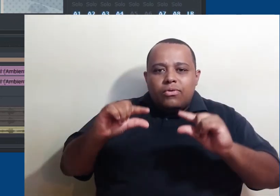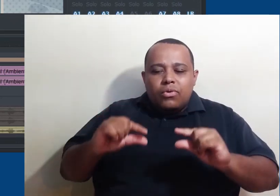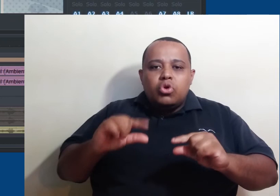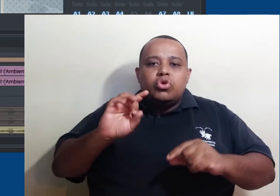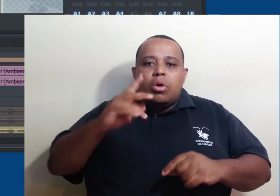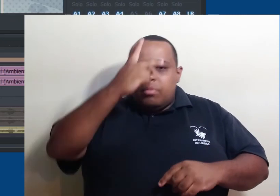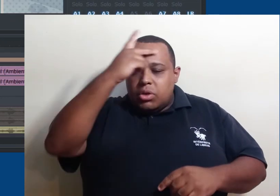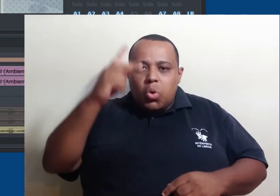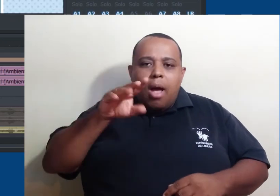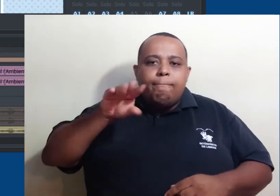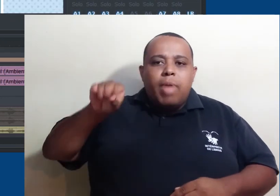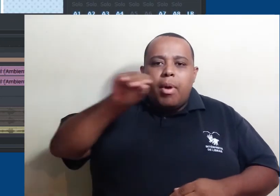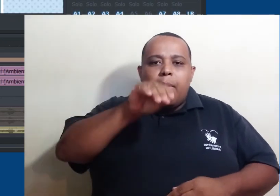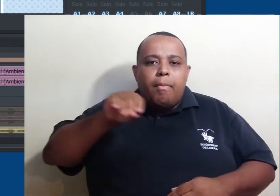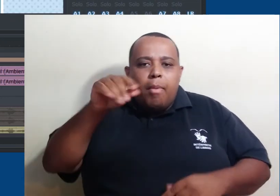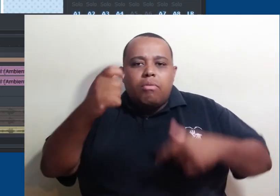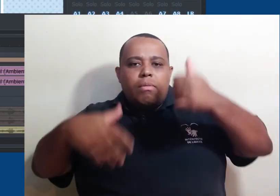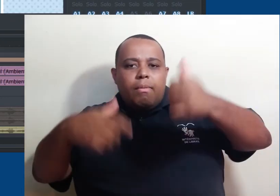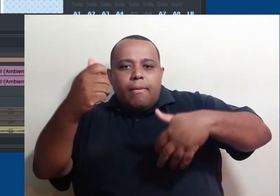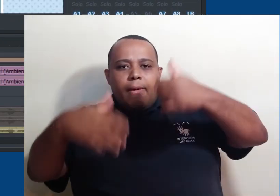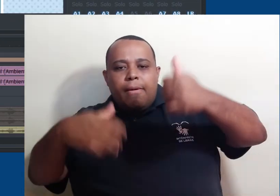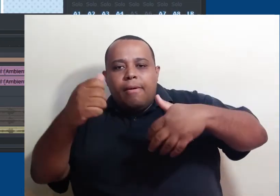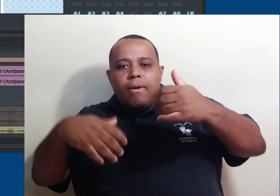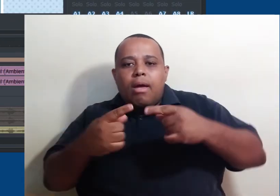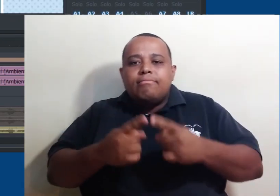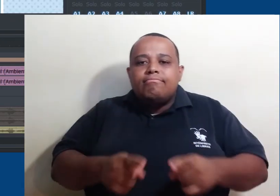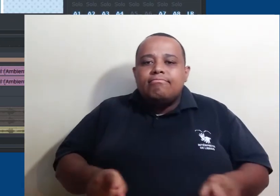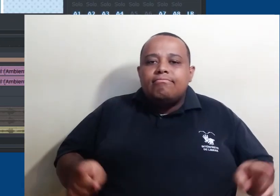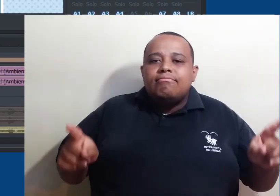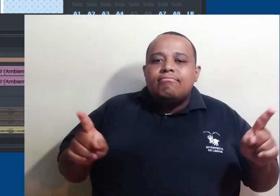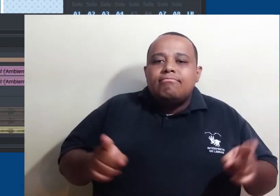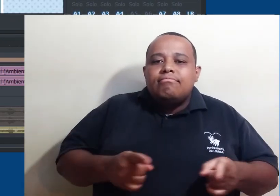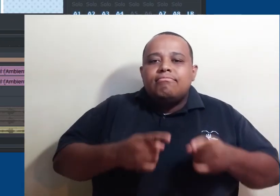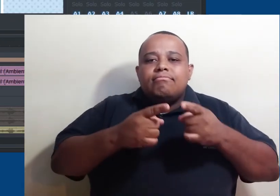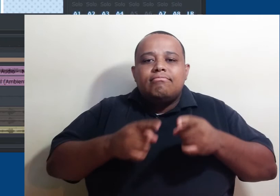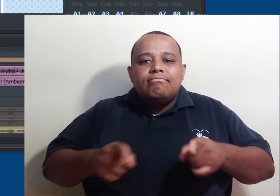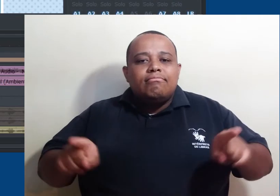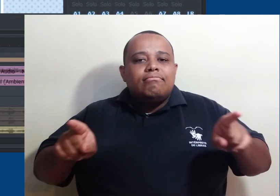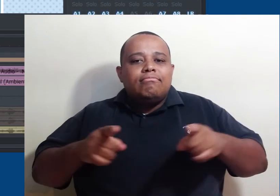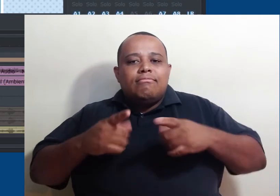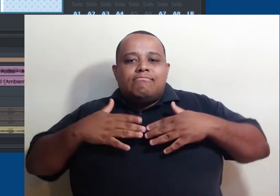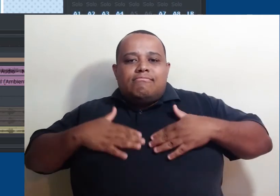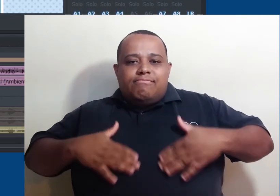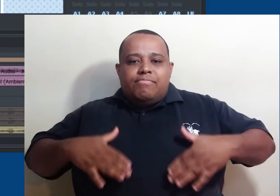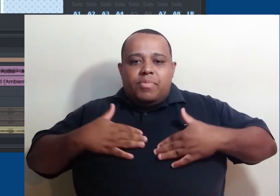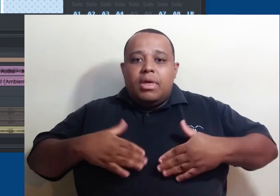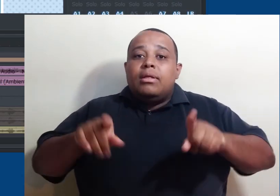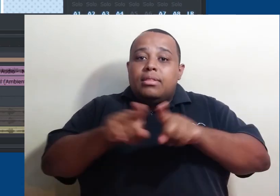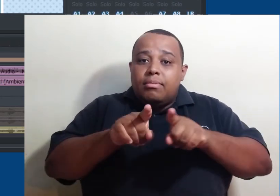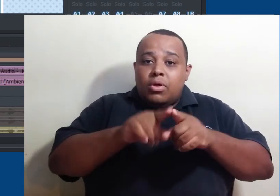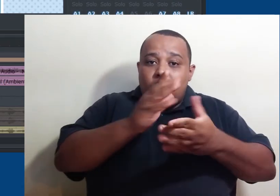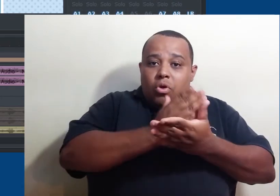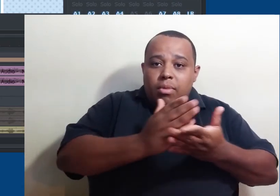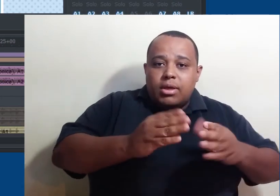menos 28 mais ou menos. E vamos também adicionar um crossfade aqui para ela começar aos poucos. Deixar nos dois lados